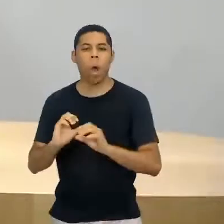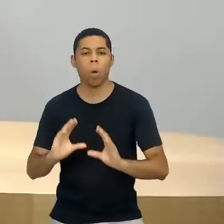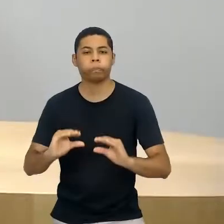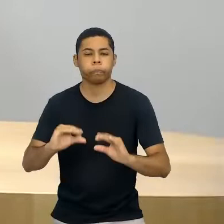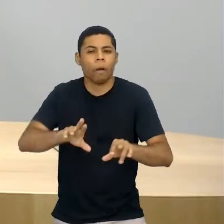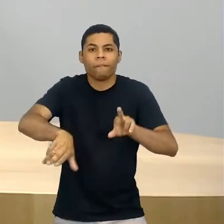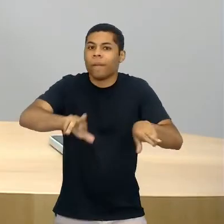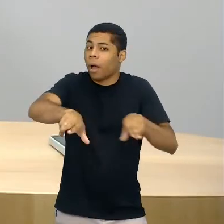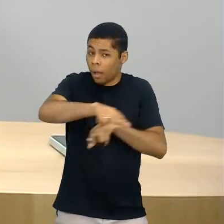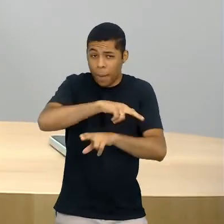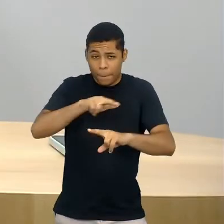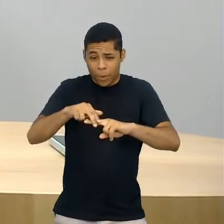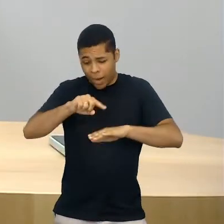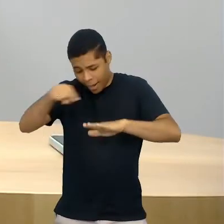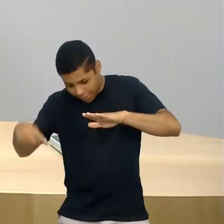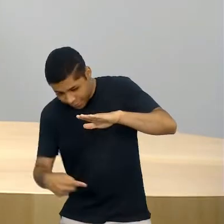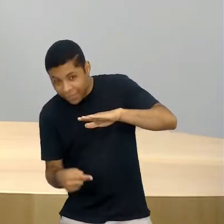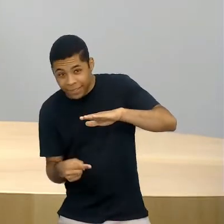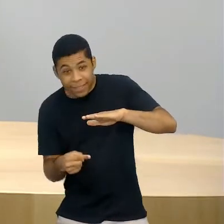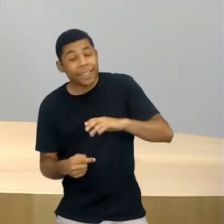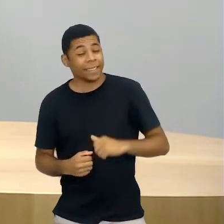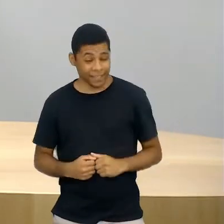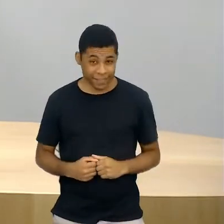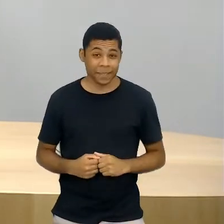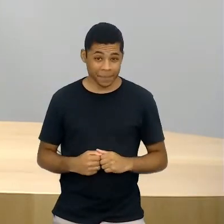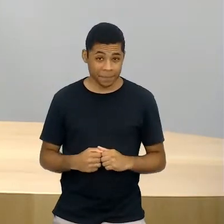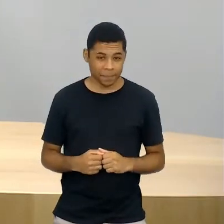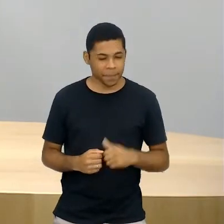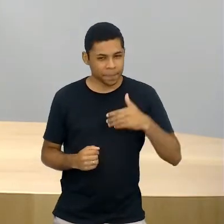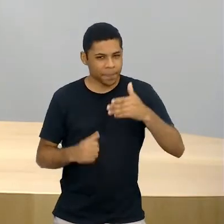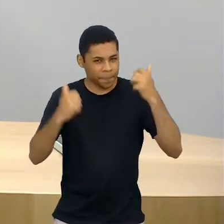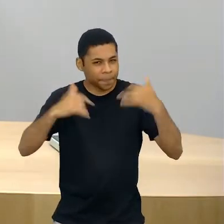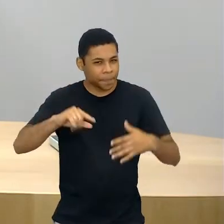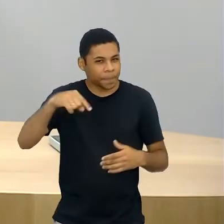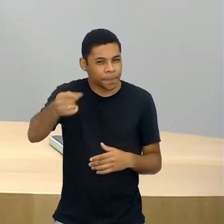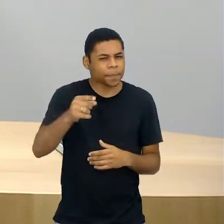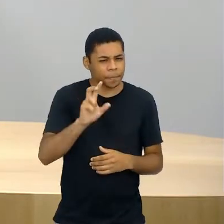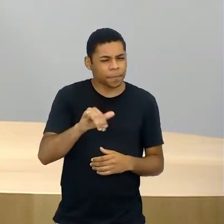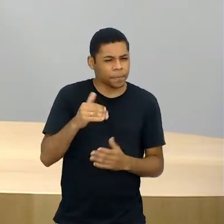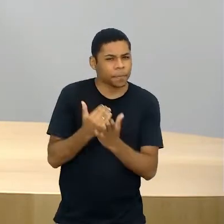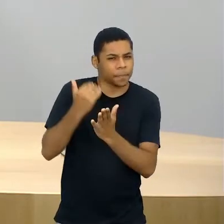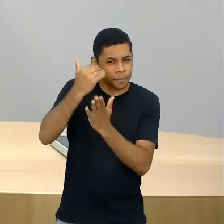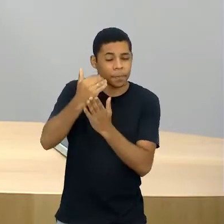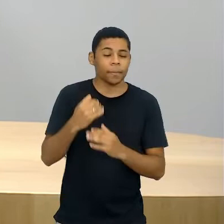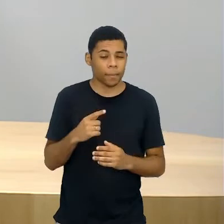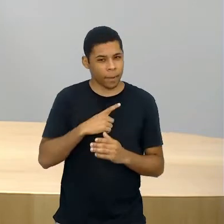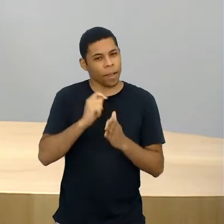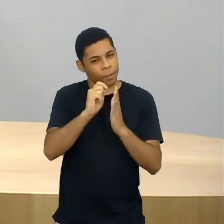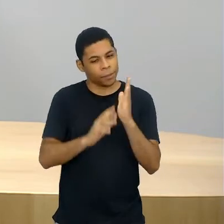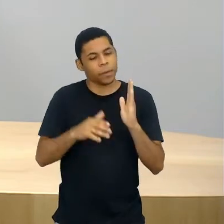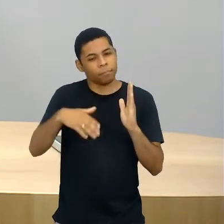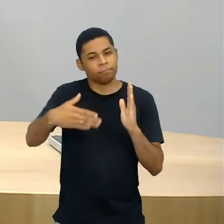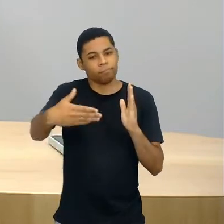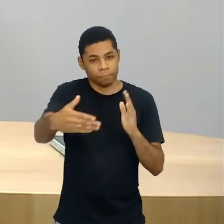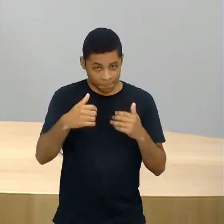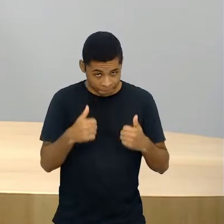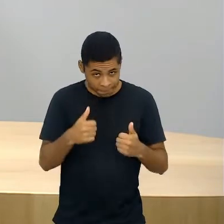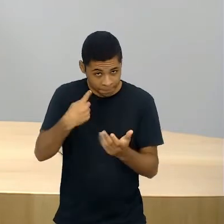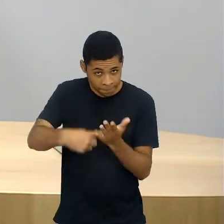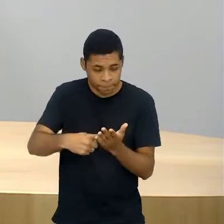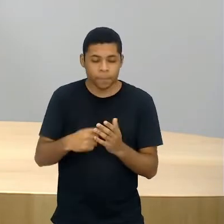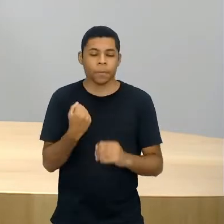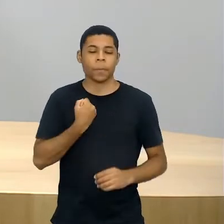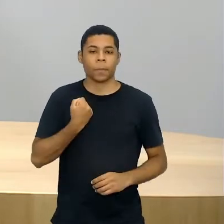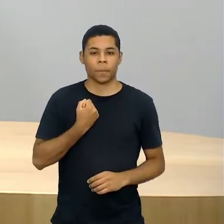gente vai ver aí, que se fala na introdução, nós vamos ver aí no decorrer aí das atividades aí, tá certo? Então, na